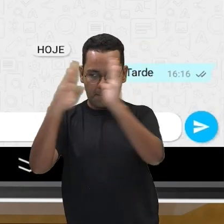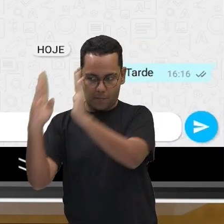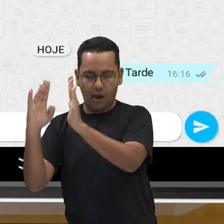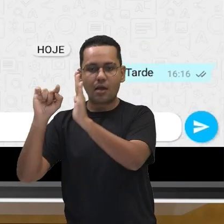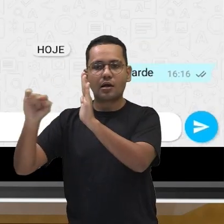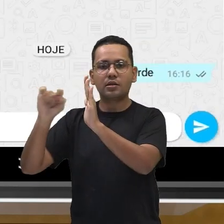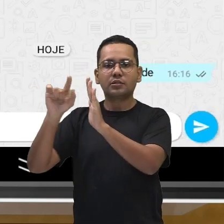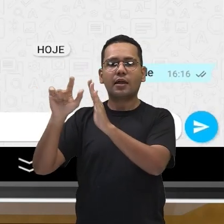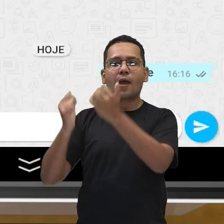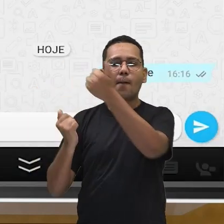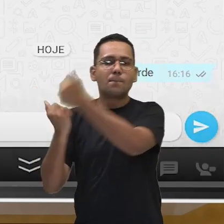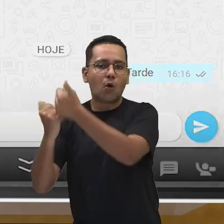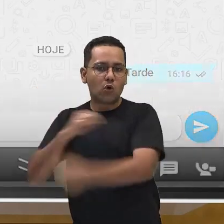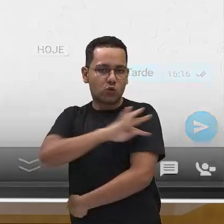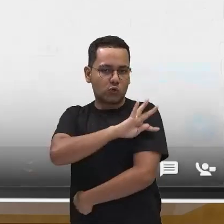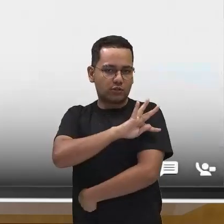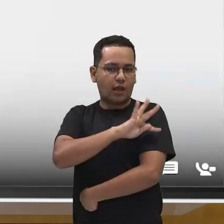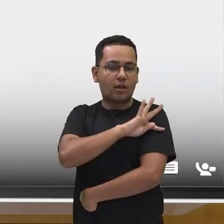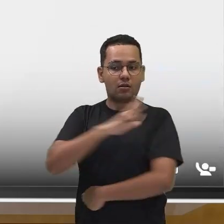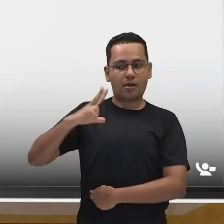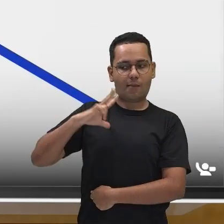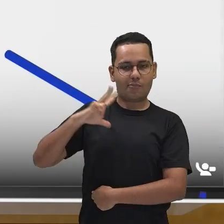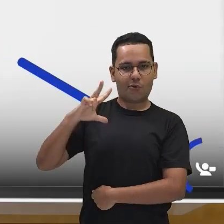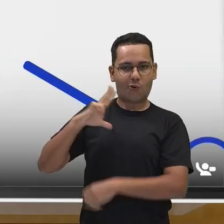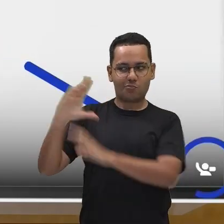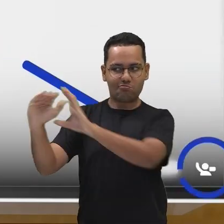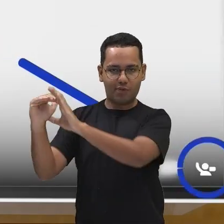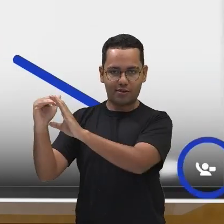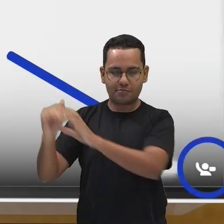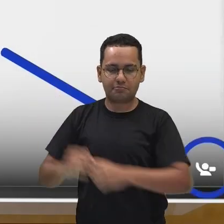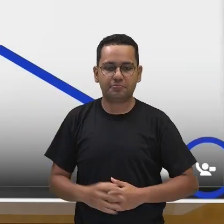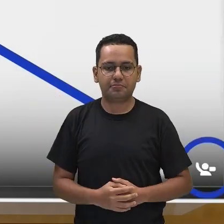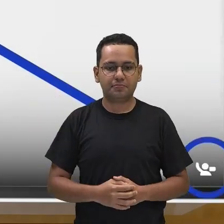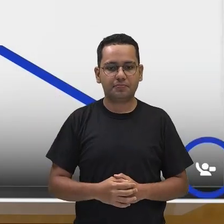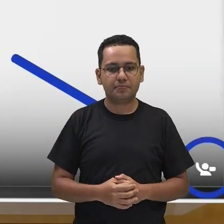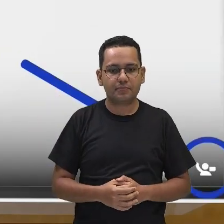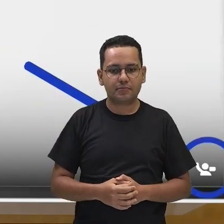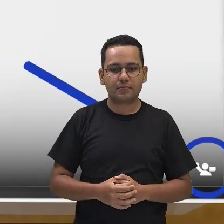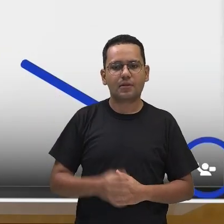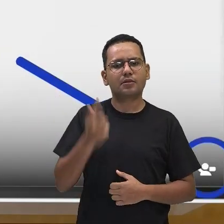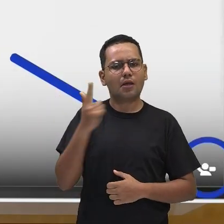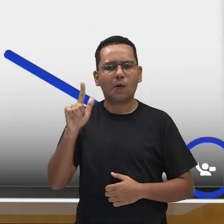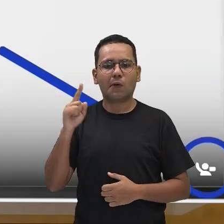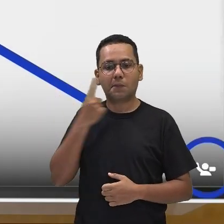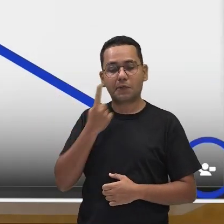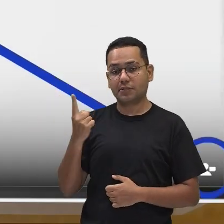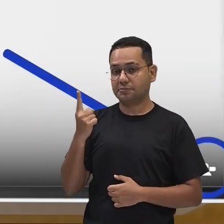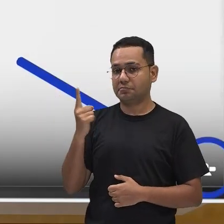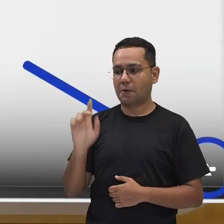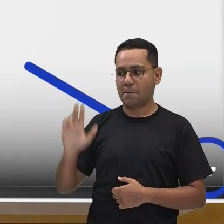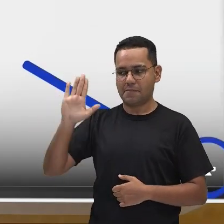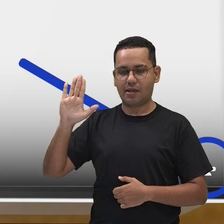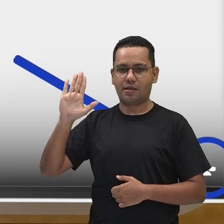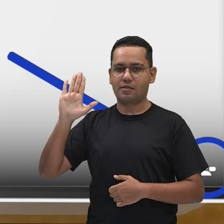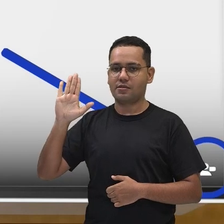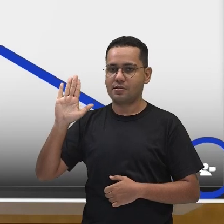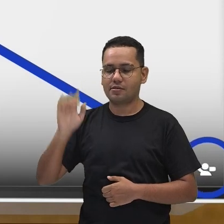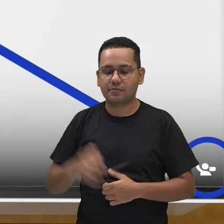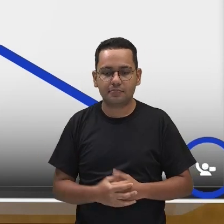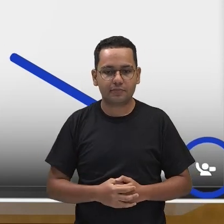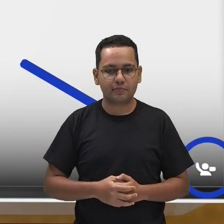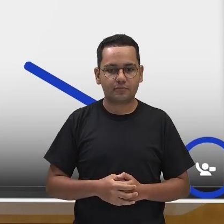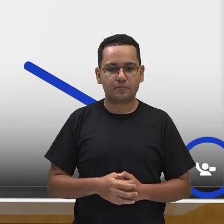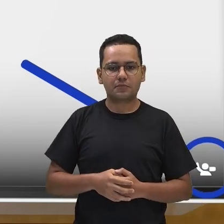por meio do chat privado. Além disso, você também tem outras opções como o botão para pedir a vez, que